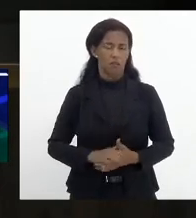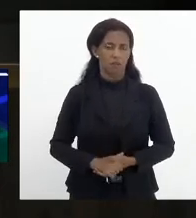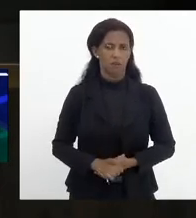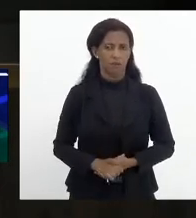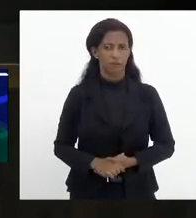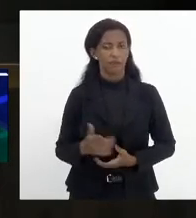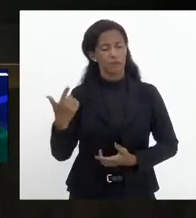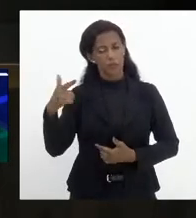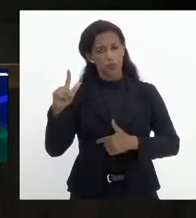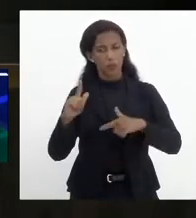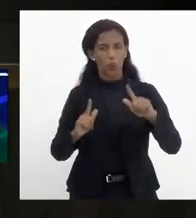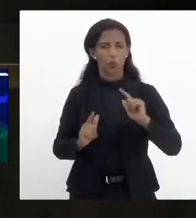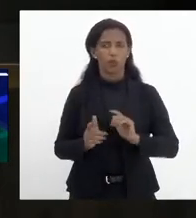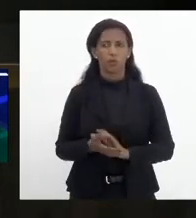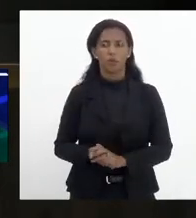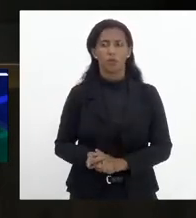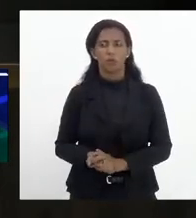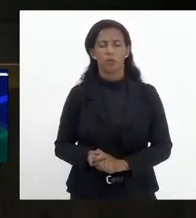Tem